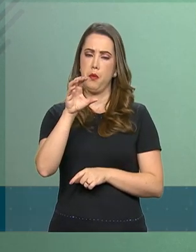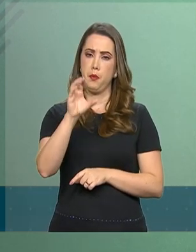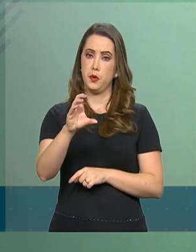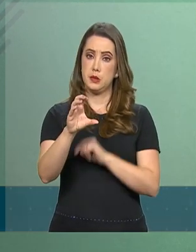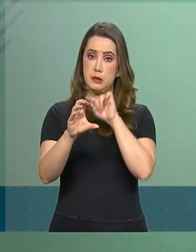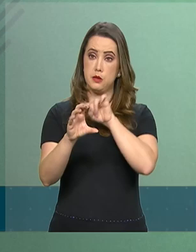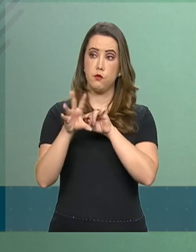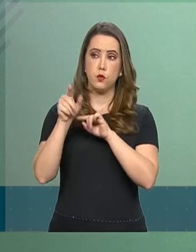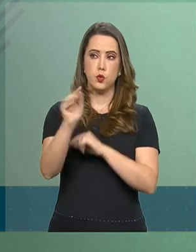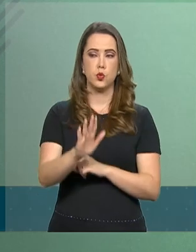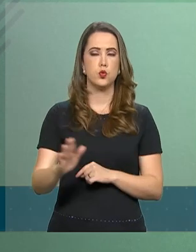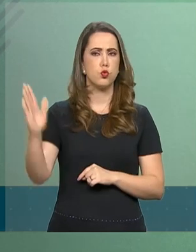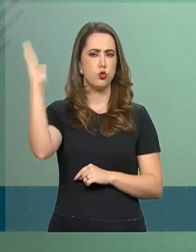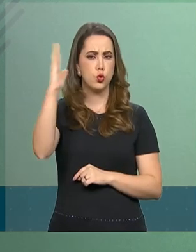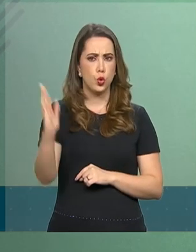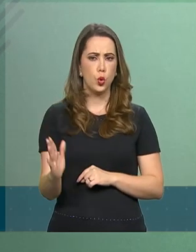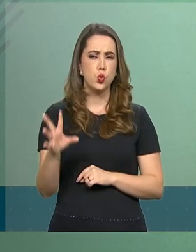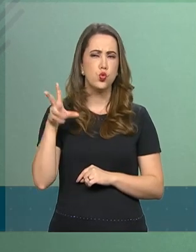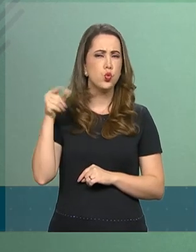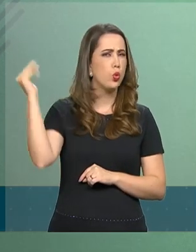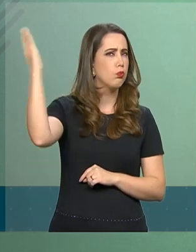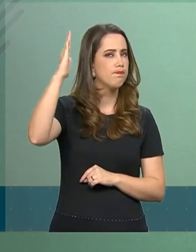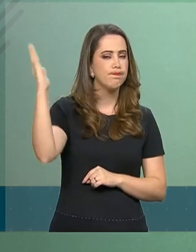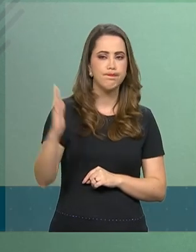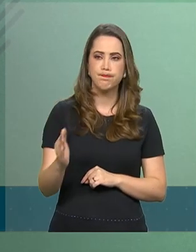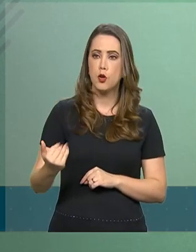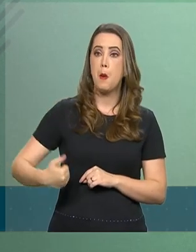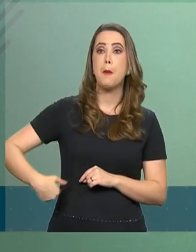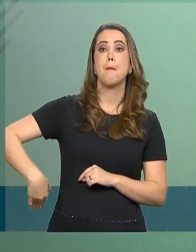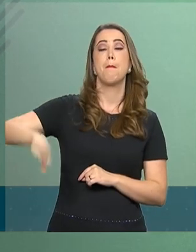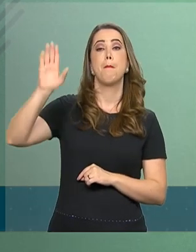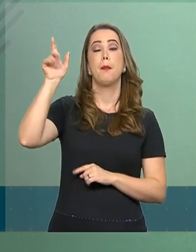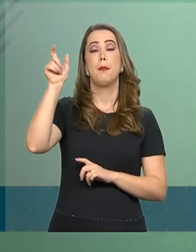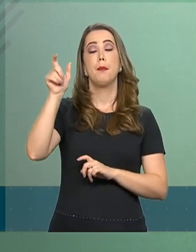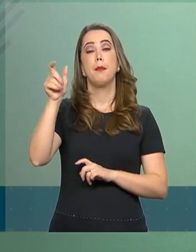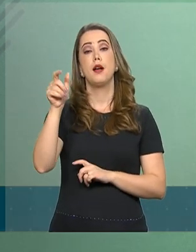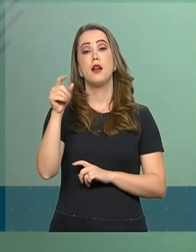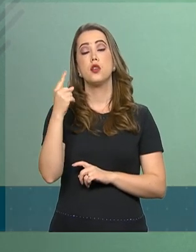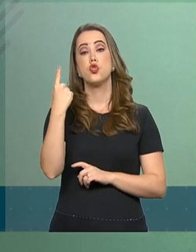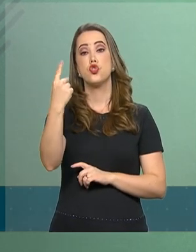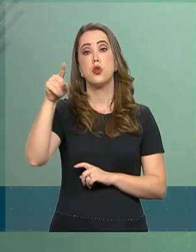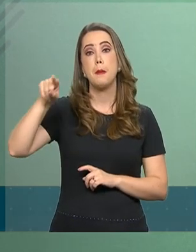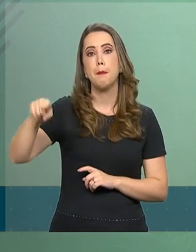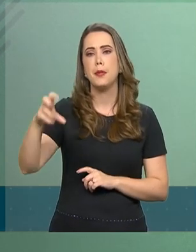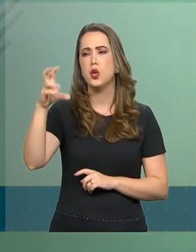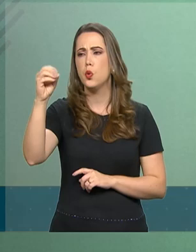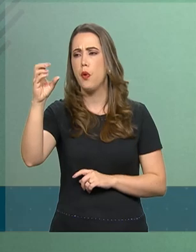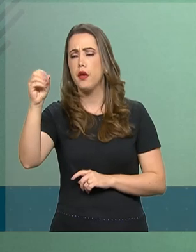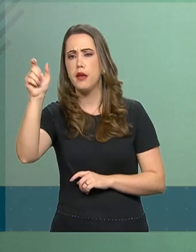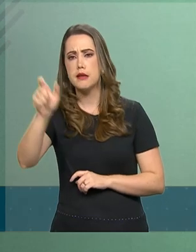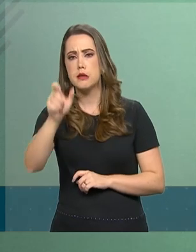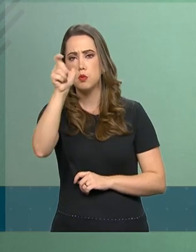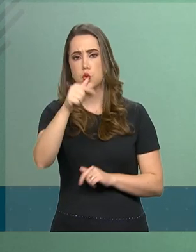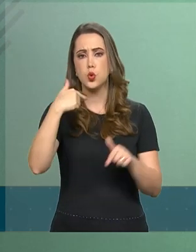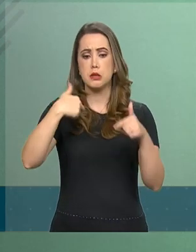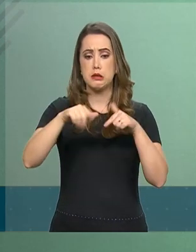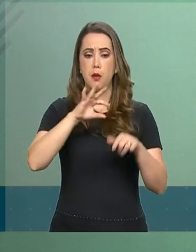foram mobilizados mais de mil e 500 policiais para o cumprimento de